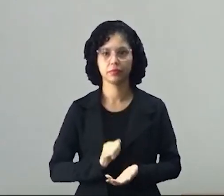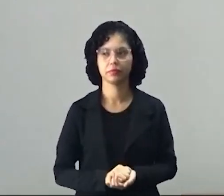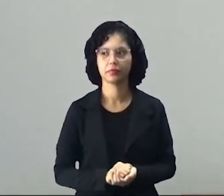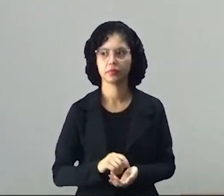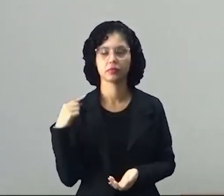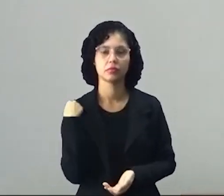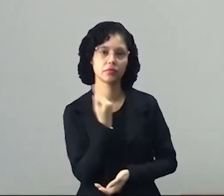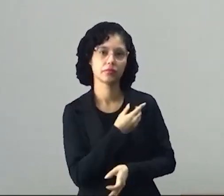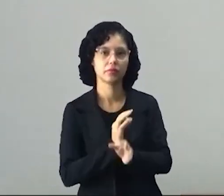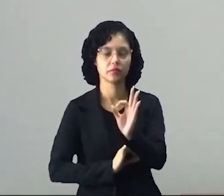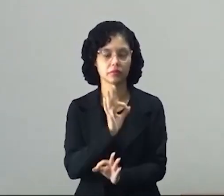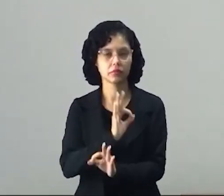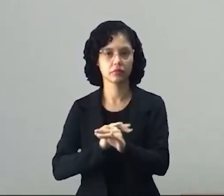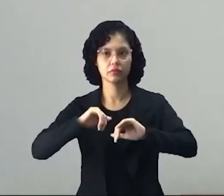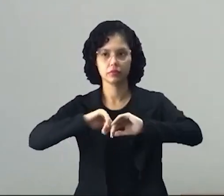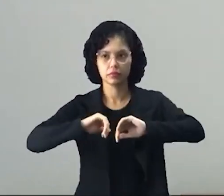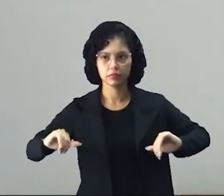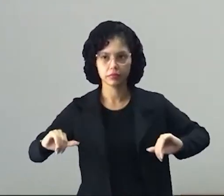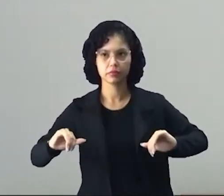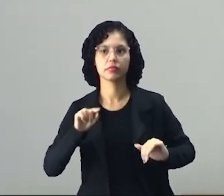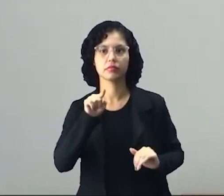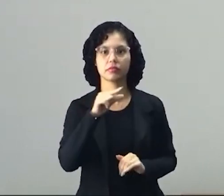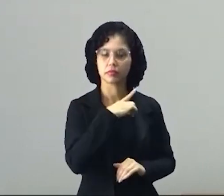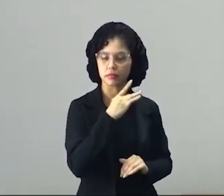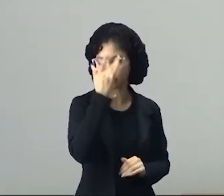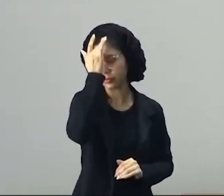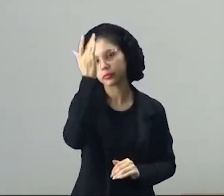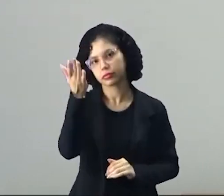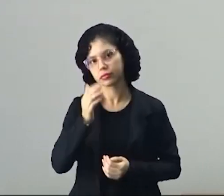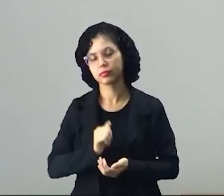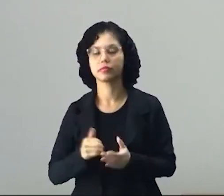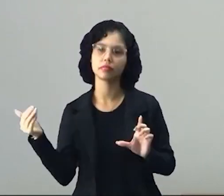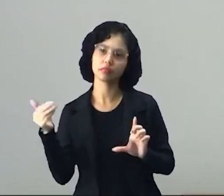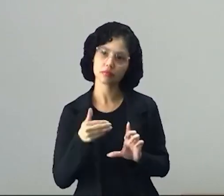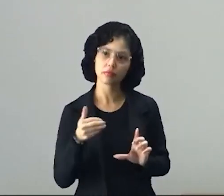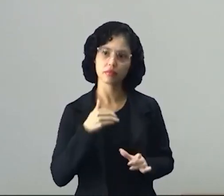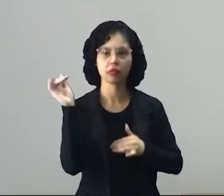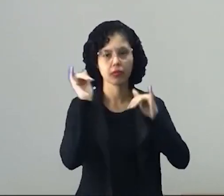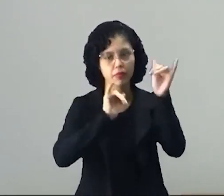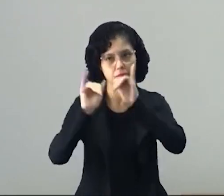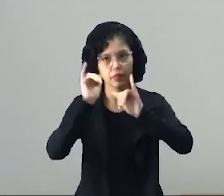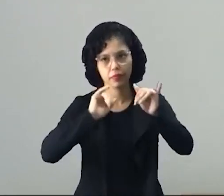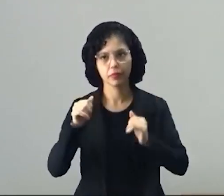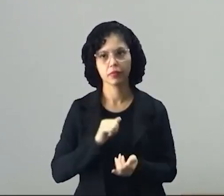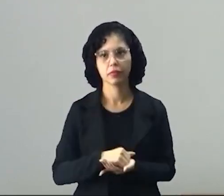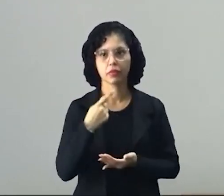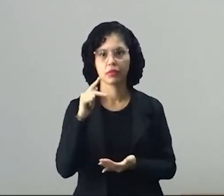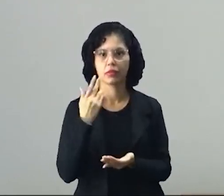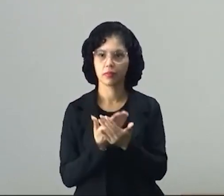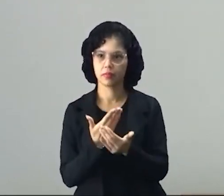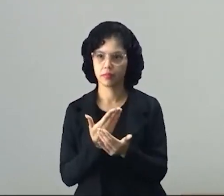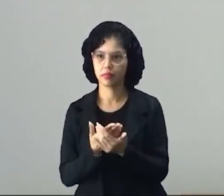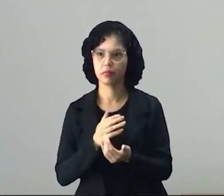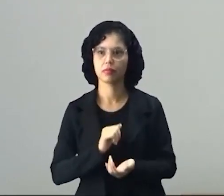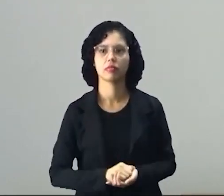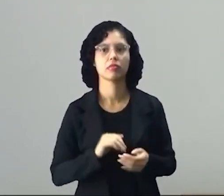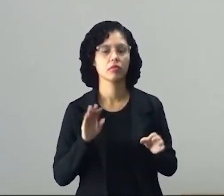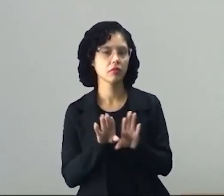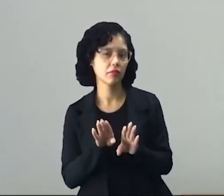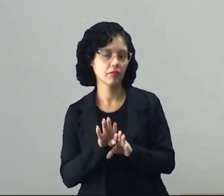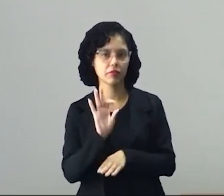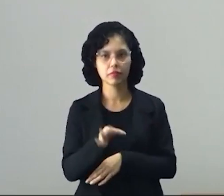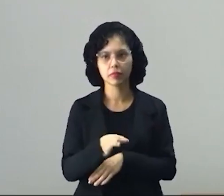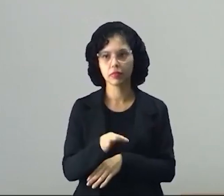a gente organiza separadamente para que você tenha mais facilidade no acesso à informação, nos seus estudos, e isso vai